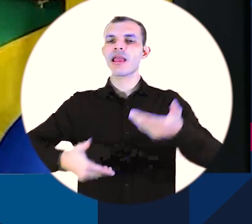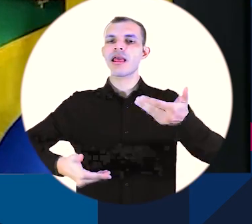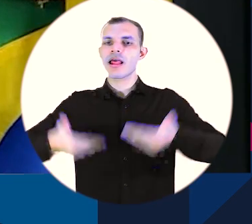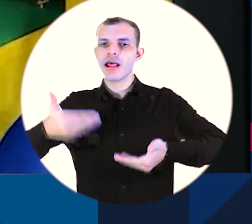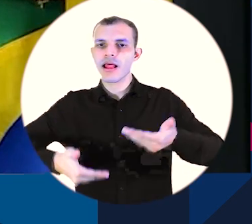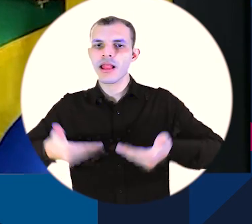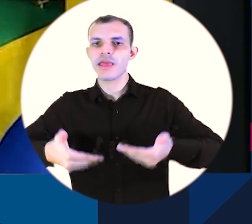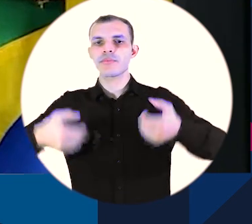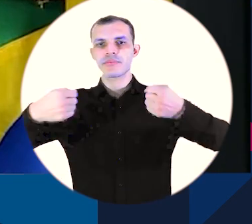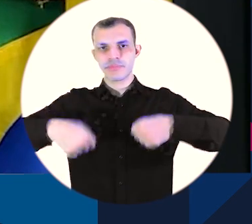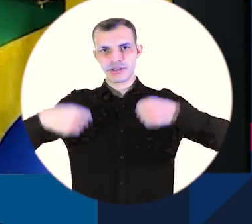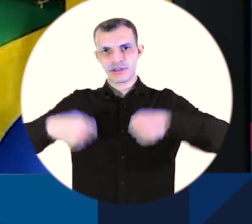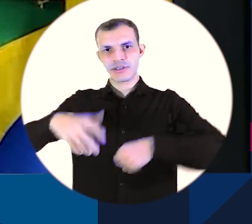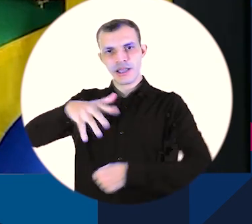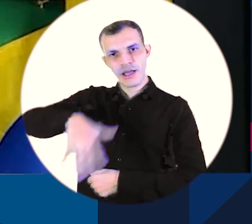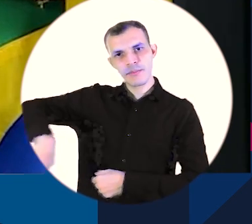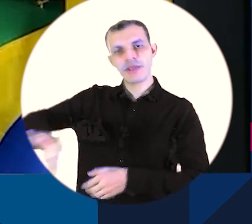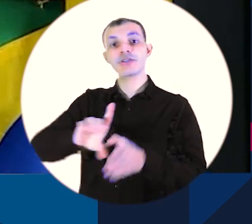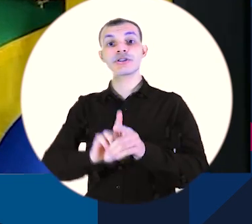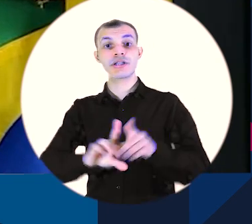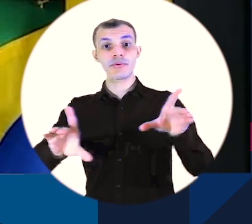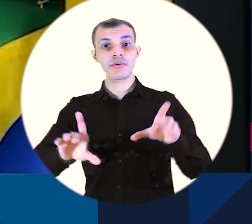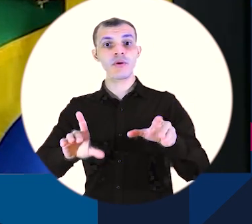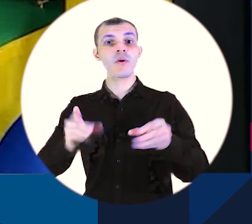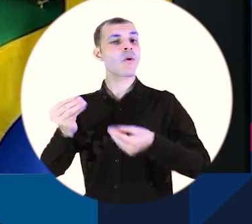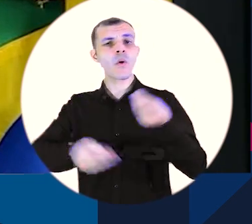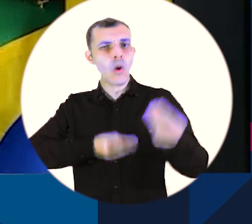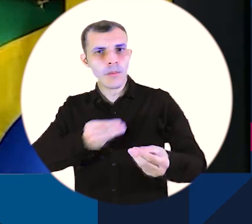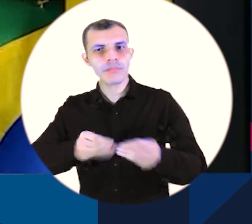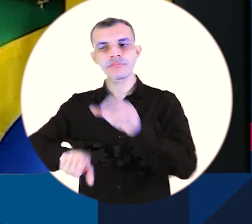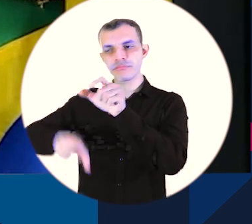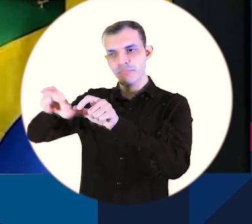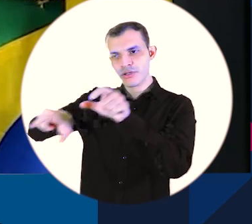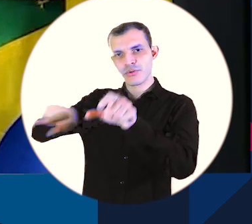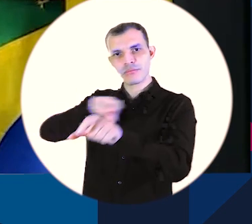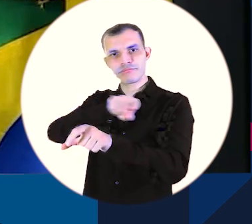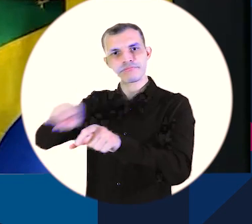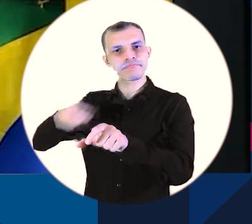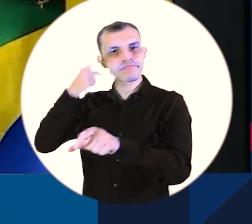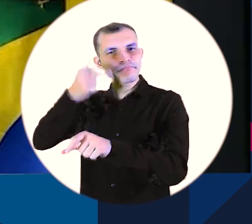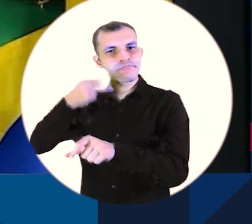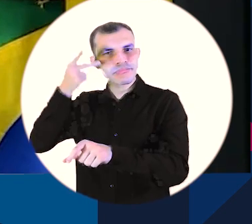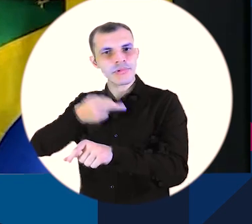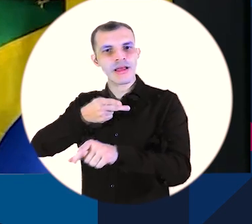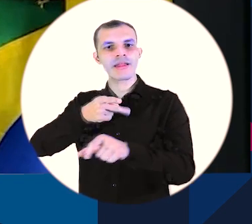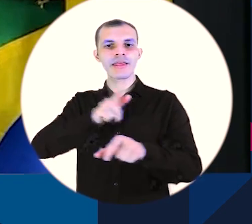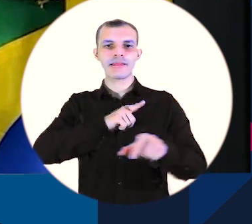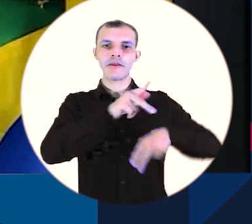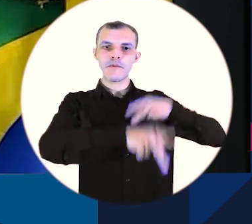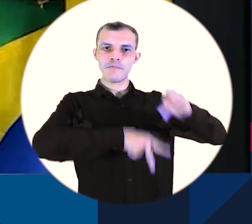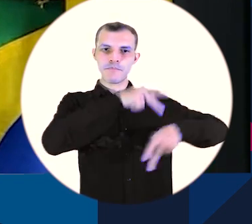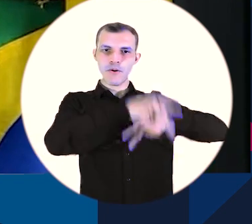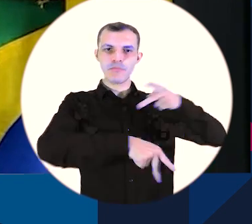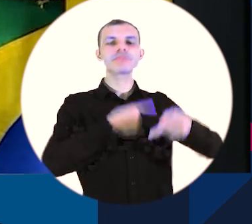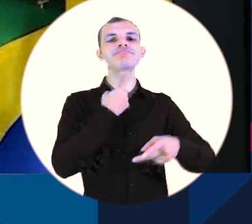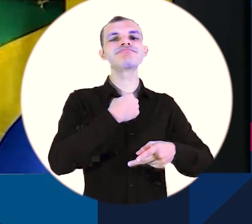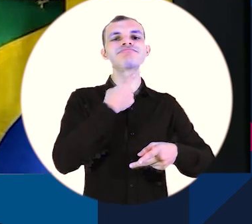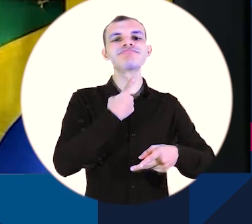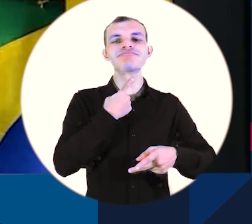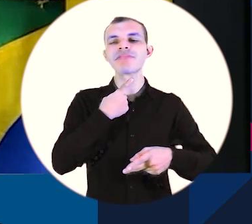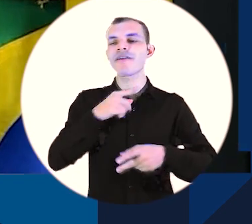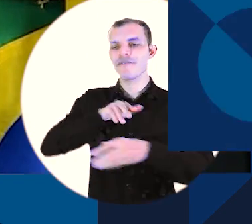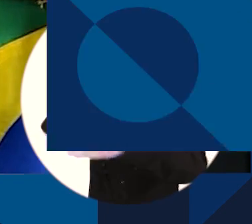necessária em um ambiente democrático e, através de seus parlamentares eleitos, a materialização da vontade popular. Por